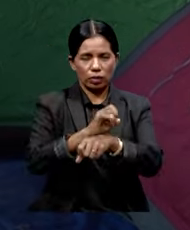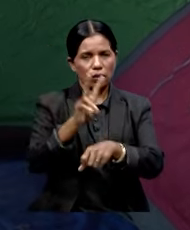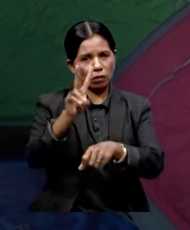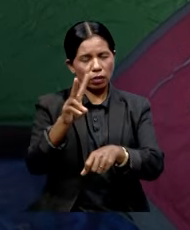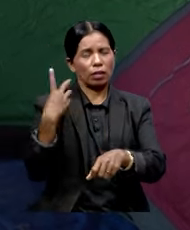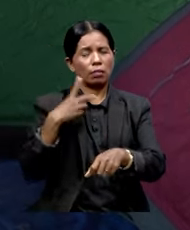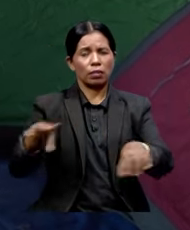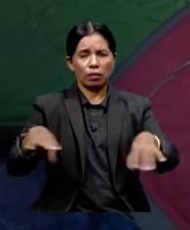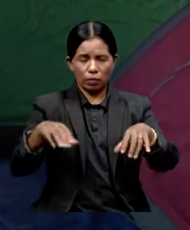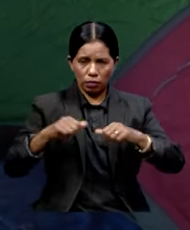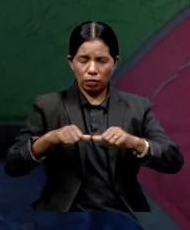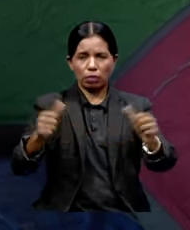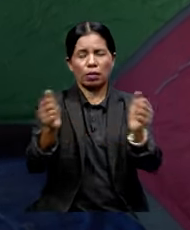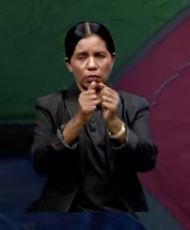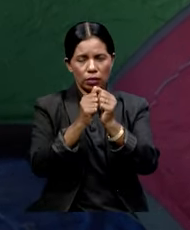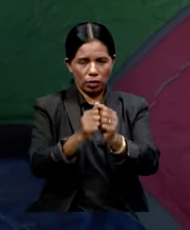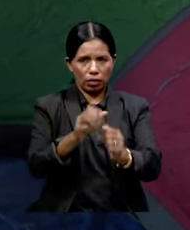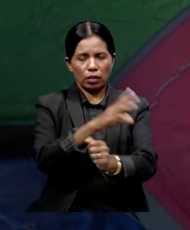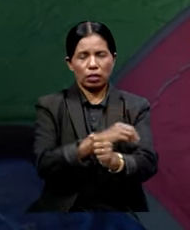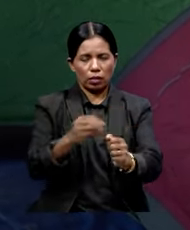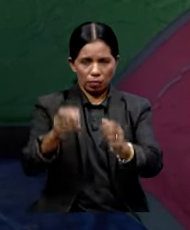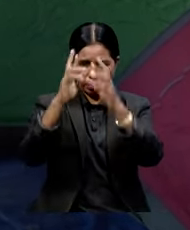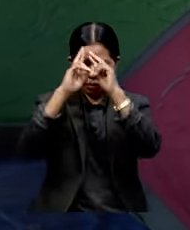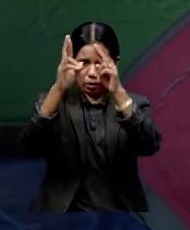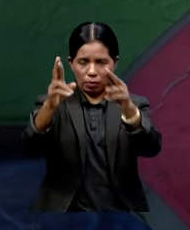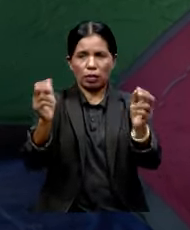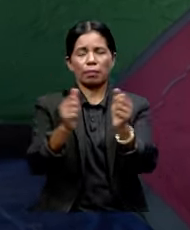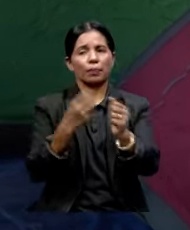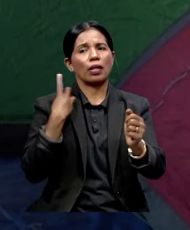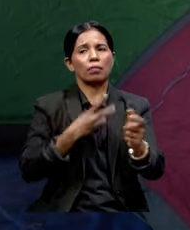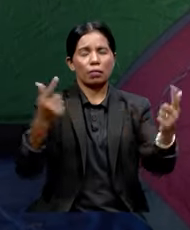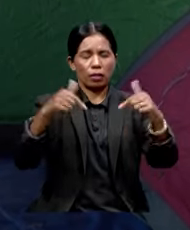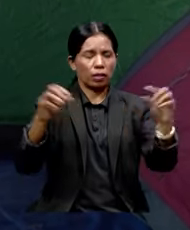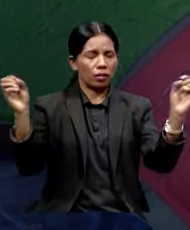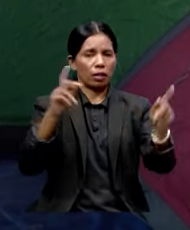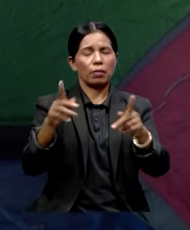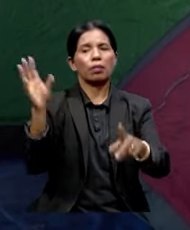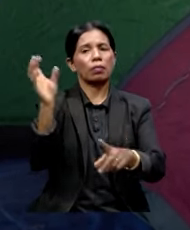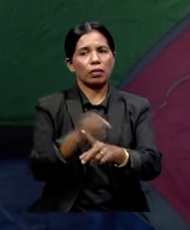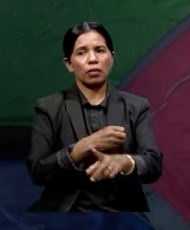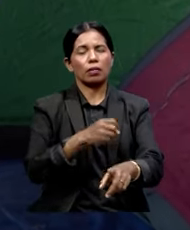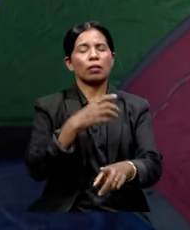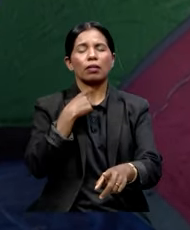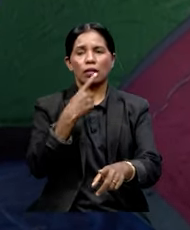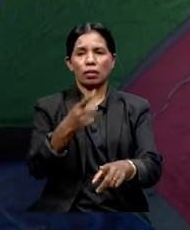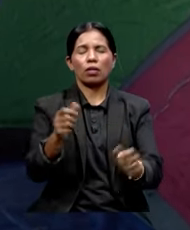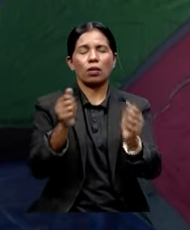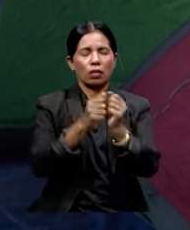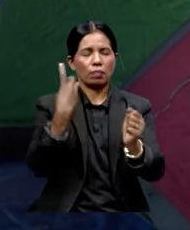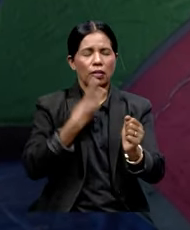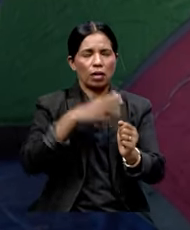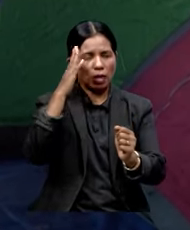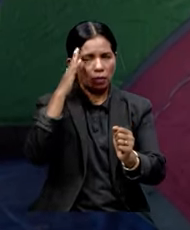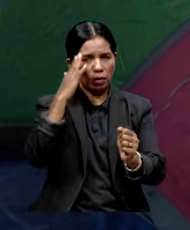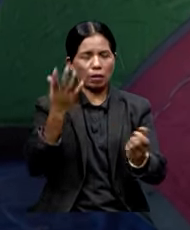lau amutu unir soli sempre ro normal ami maine los tambe me do obriga ola tambe obriga sa me be ho consciente tom ku ami